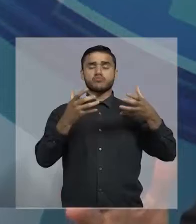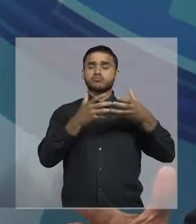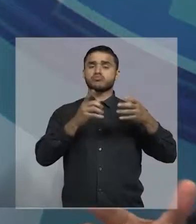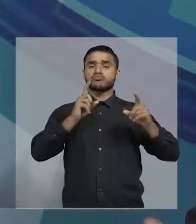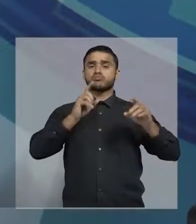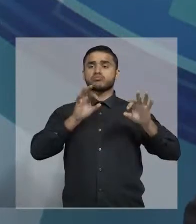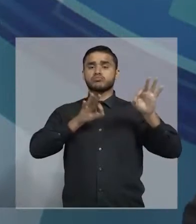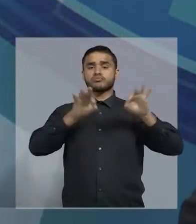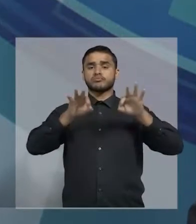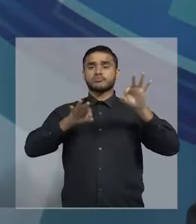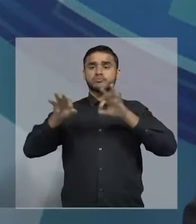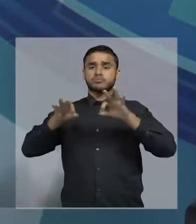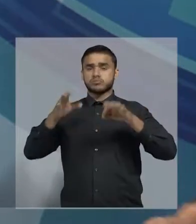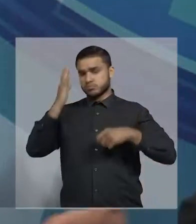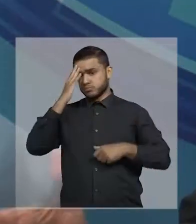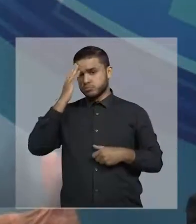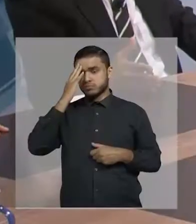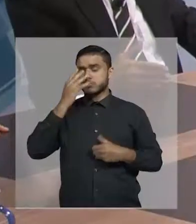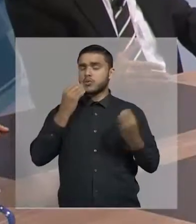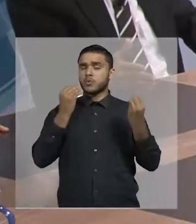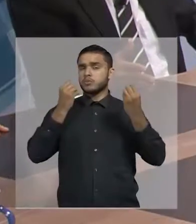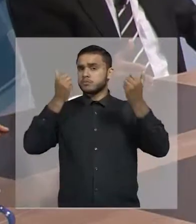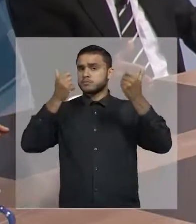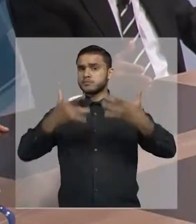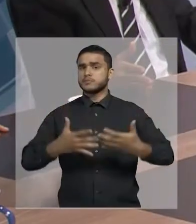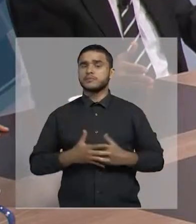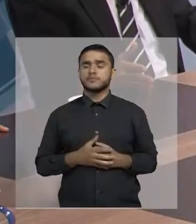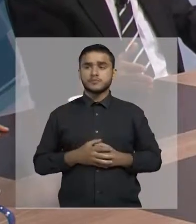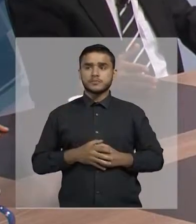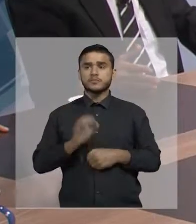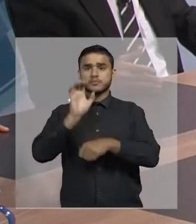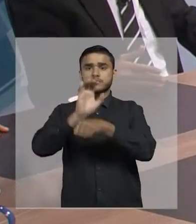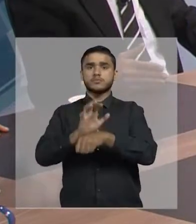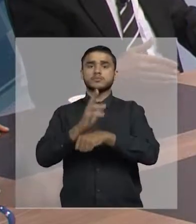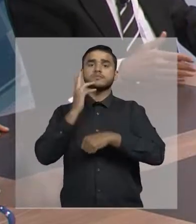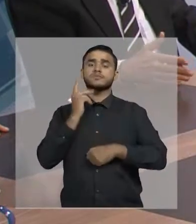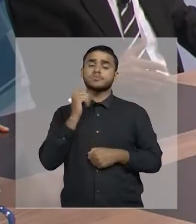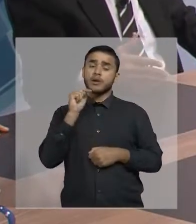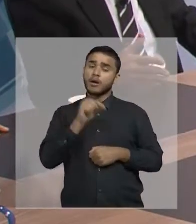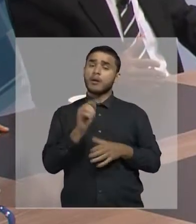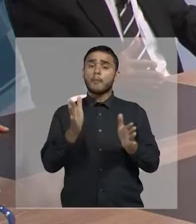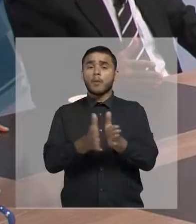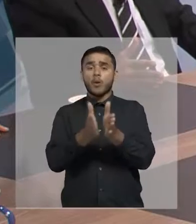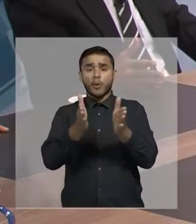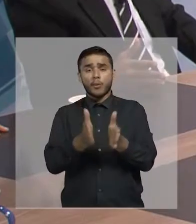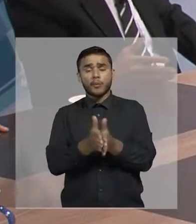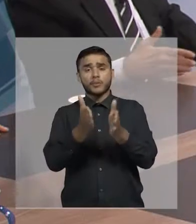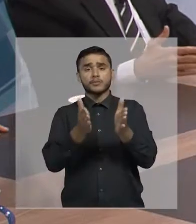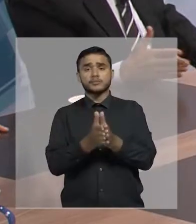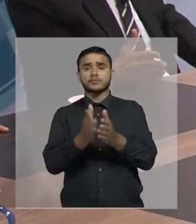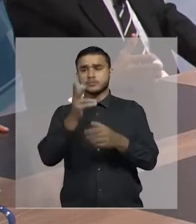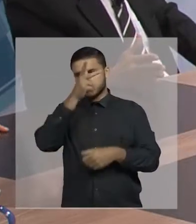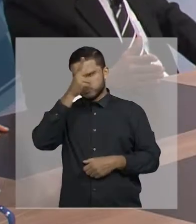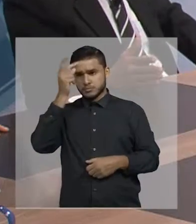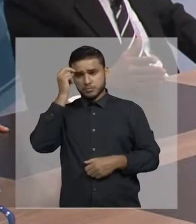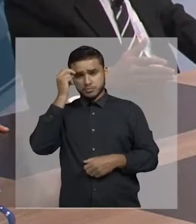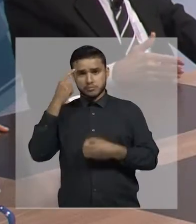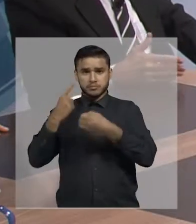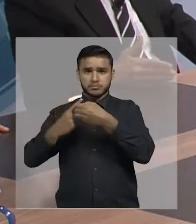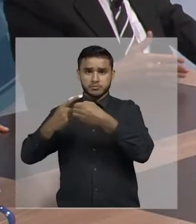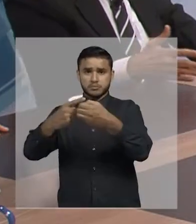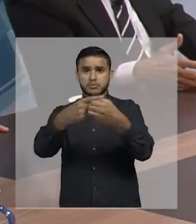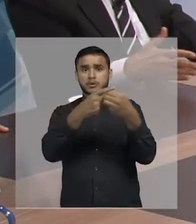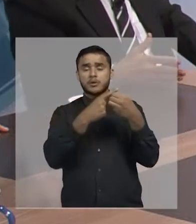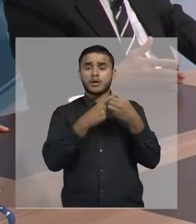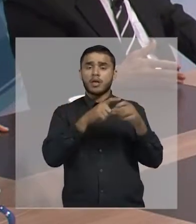análise sociológica poderia explicar isso. Talvez porque o Ceará seja um estado muito pobre, as prefeituras dependem muito do governo do estado e o